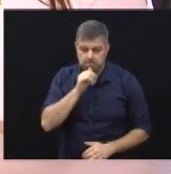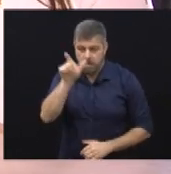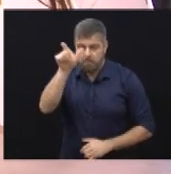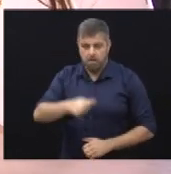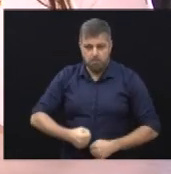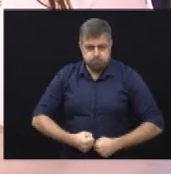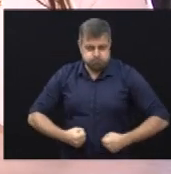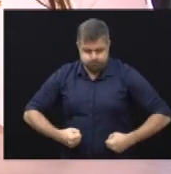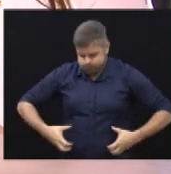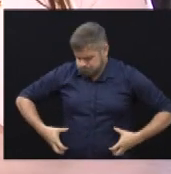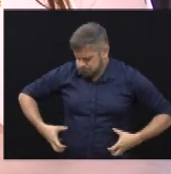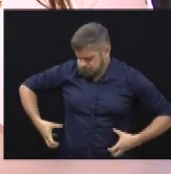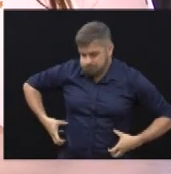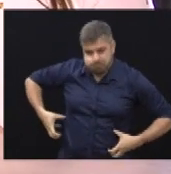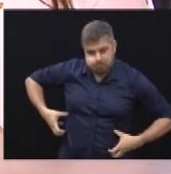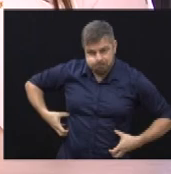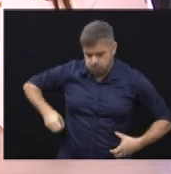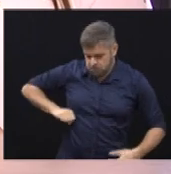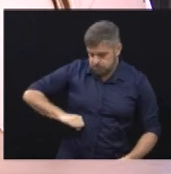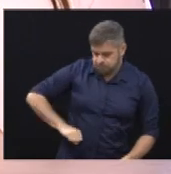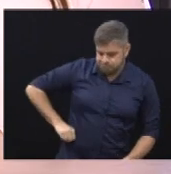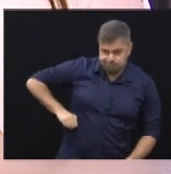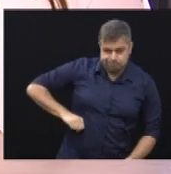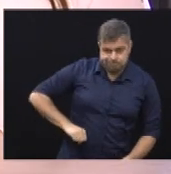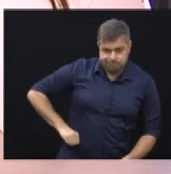exemplo, para gordura localizada, a gente tem